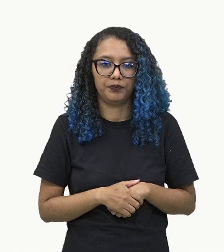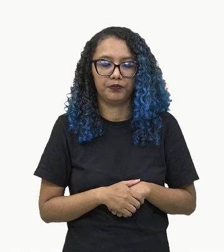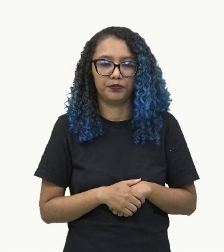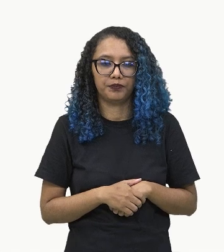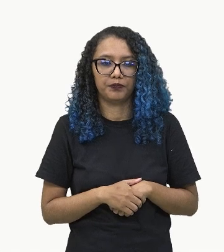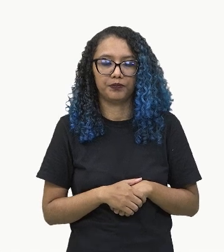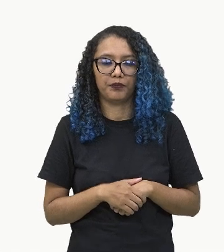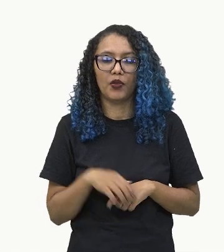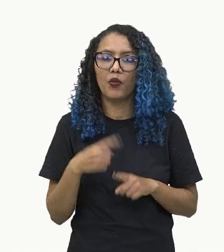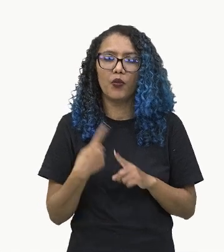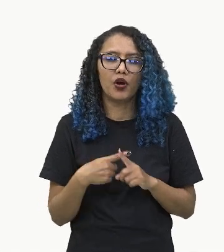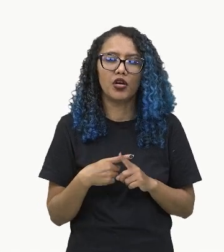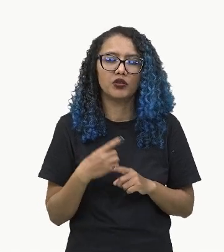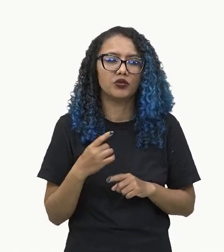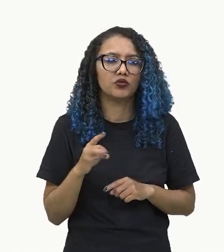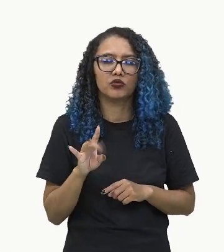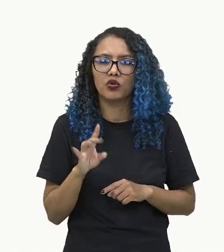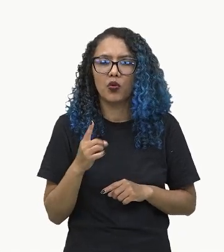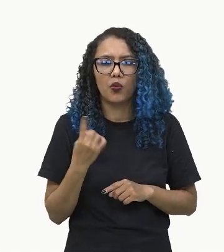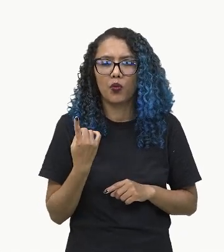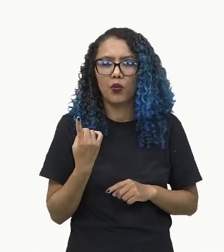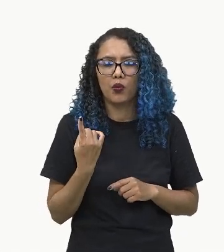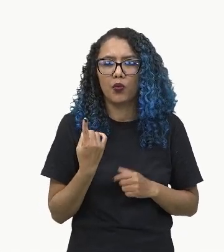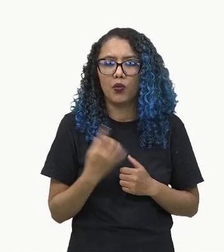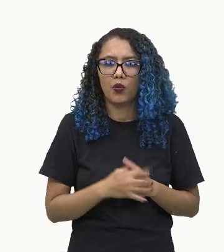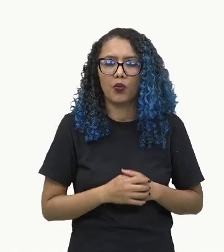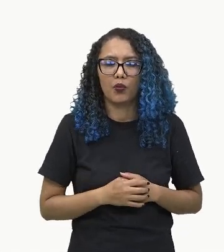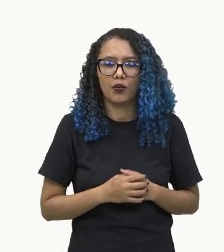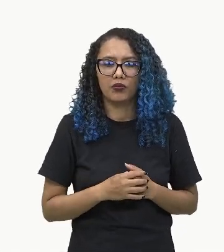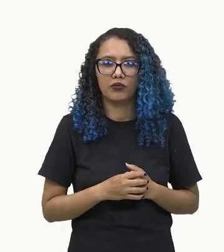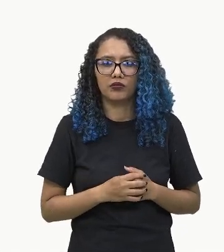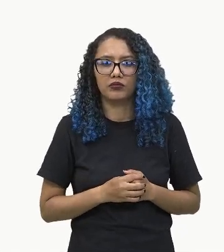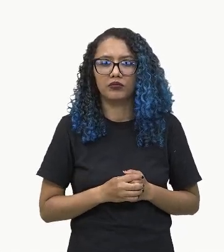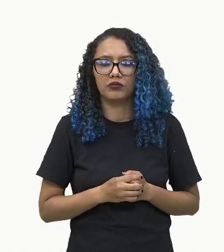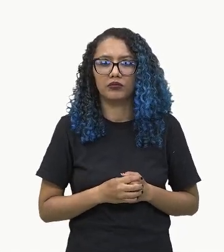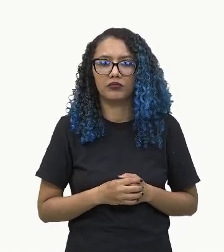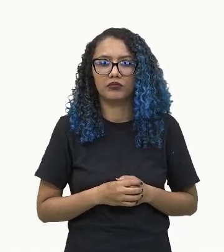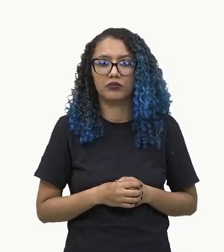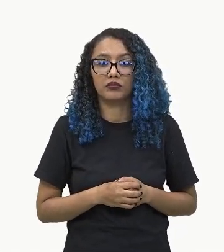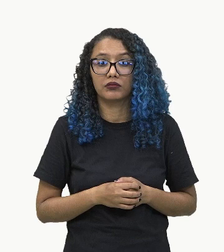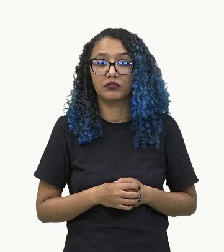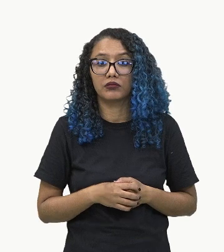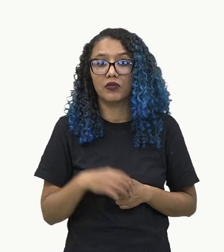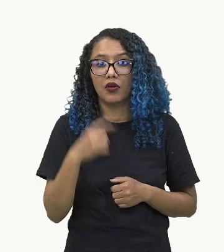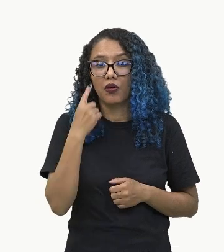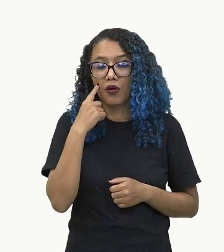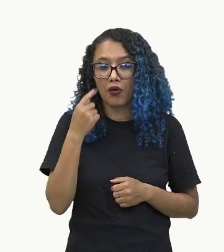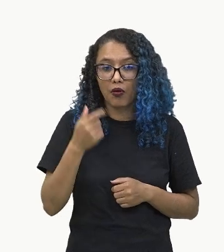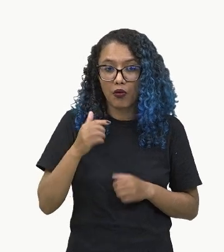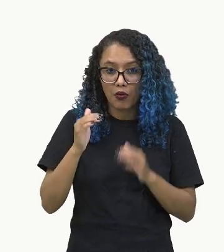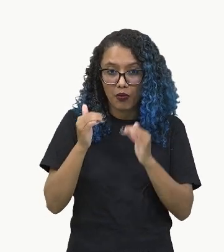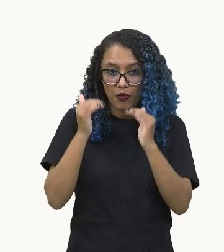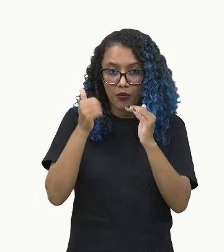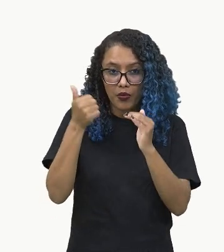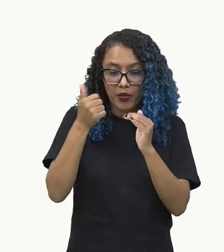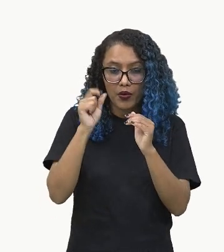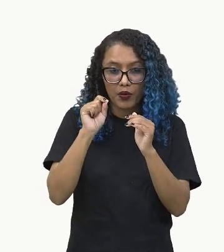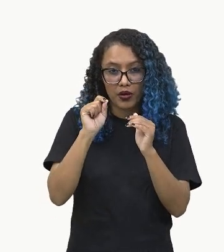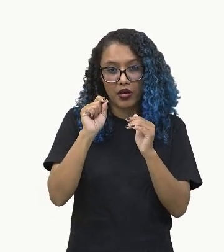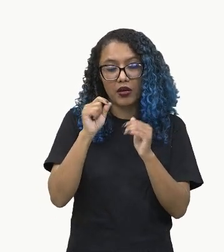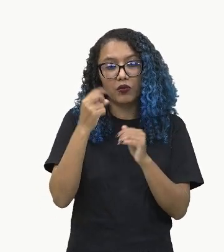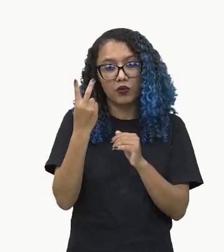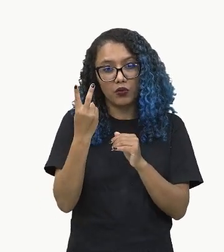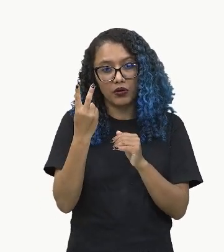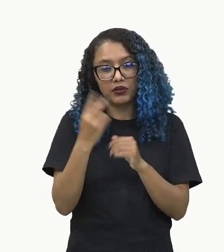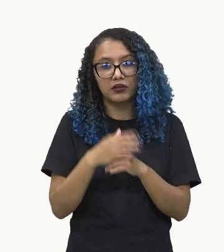vai ter somente uma casa decimal? Porque se aqui esse meu número tem duas, tá? O meu número que eu vou